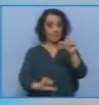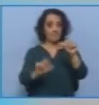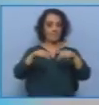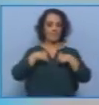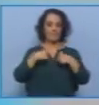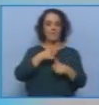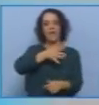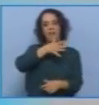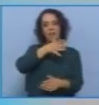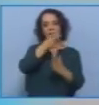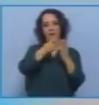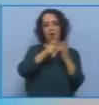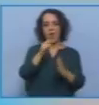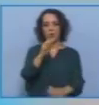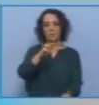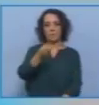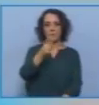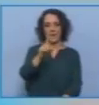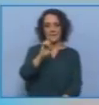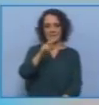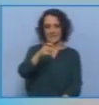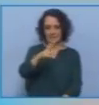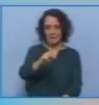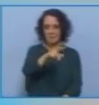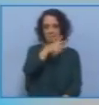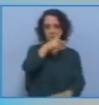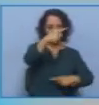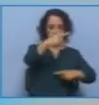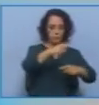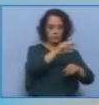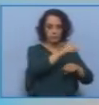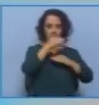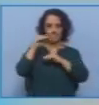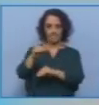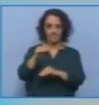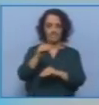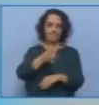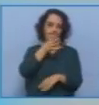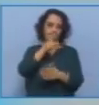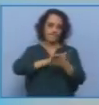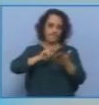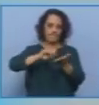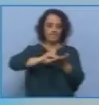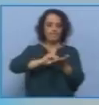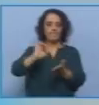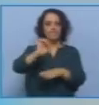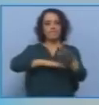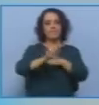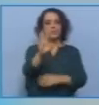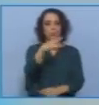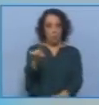voz de Luís Miguel de Sintra, esta passagem do Evangelho de João,